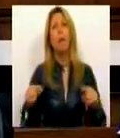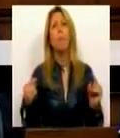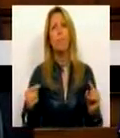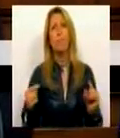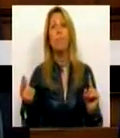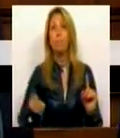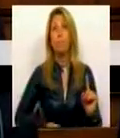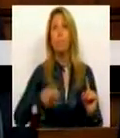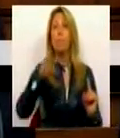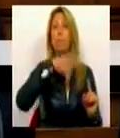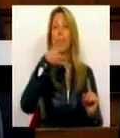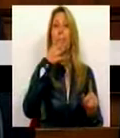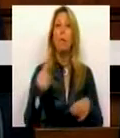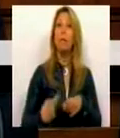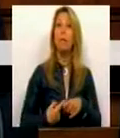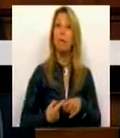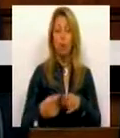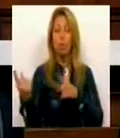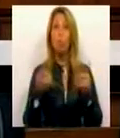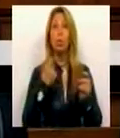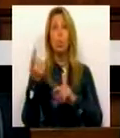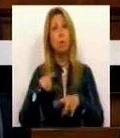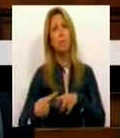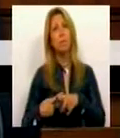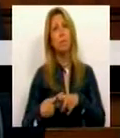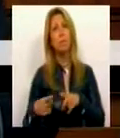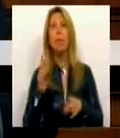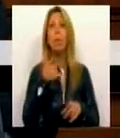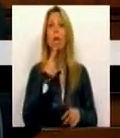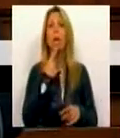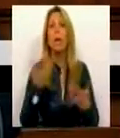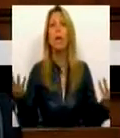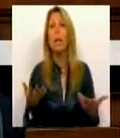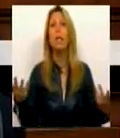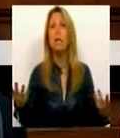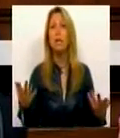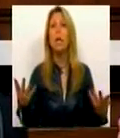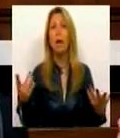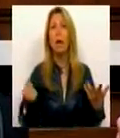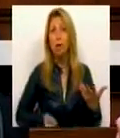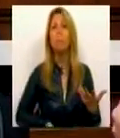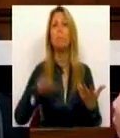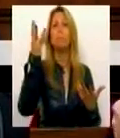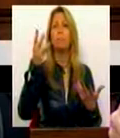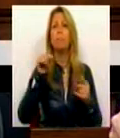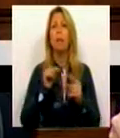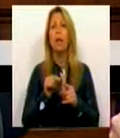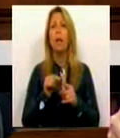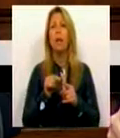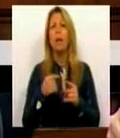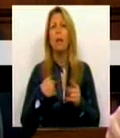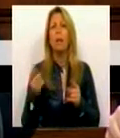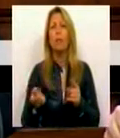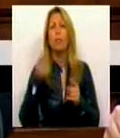uma série de argumentos interessantes e uma discussão também muito interessante sobre o que é que significa este conjunto de métricas. Eu não sou nada adepto das